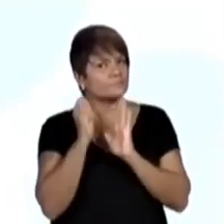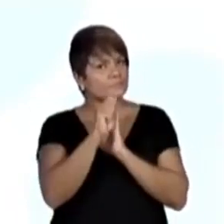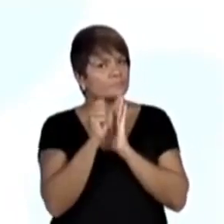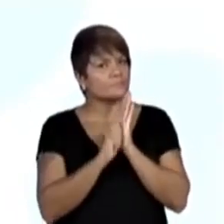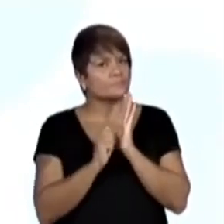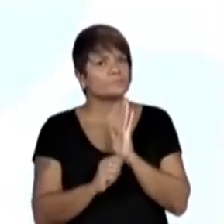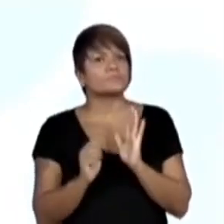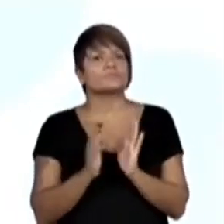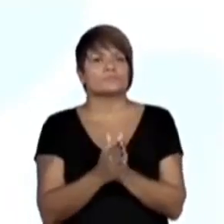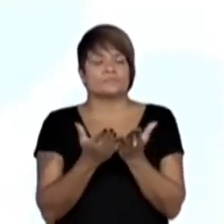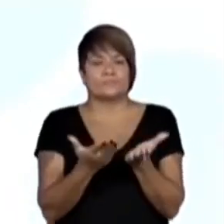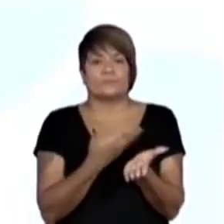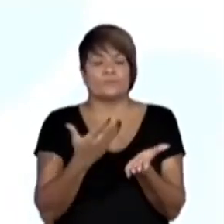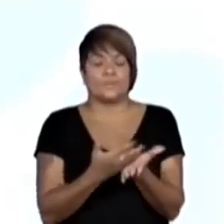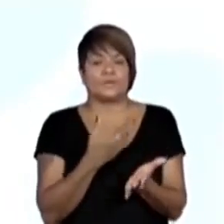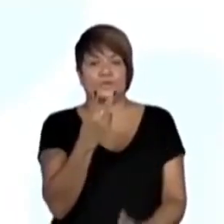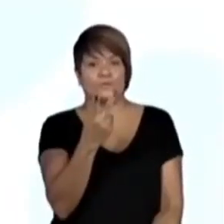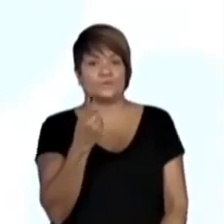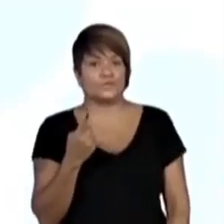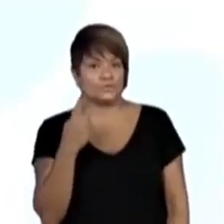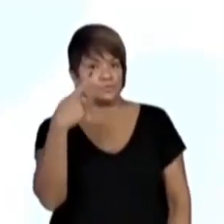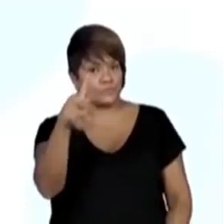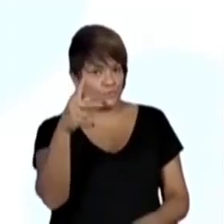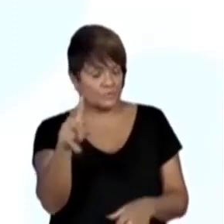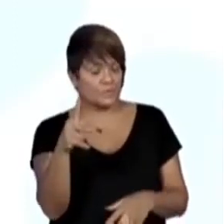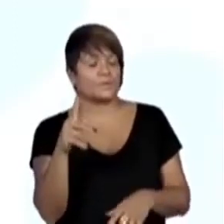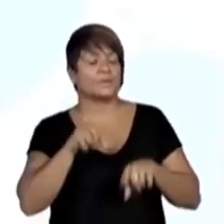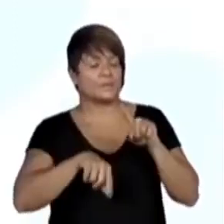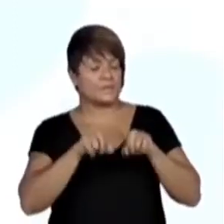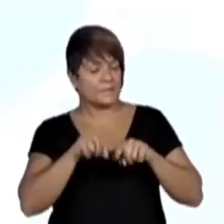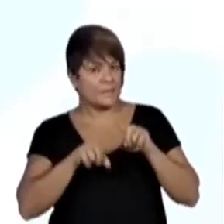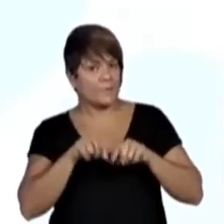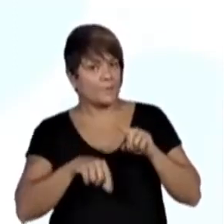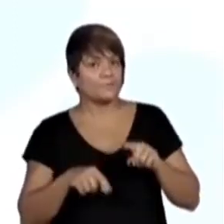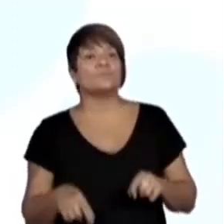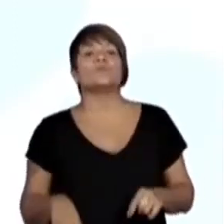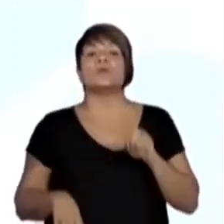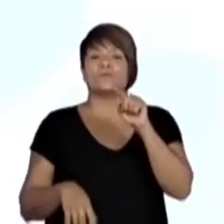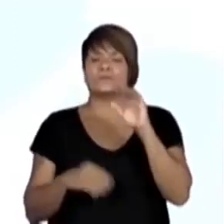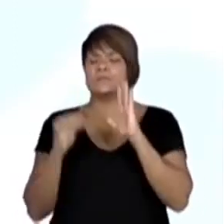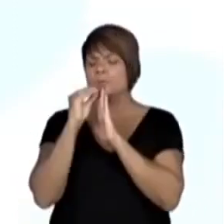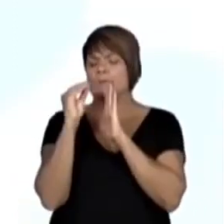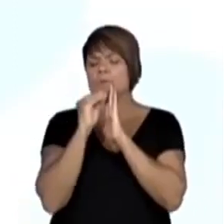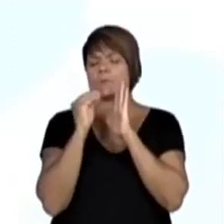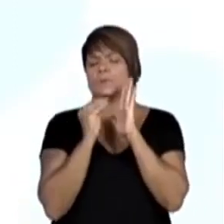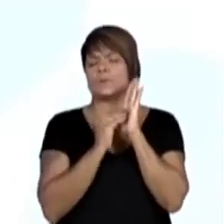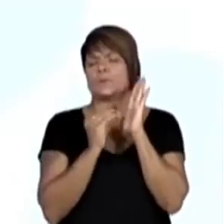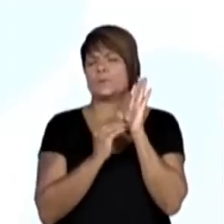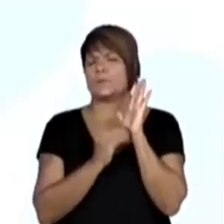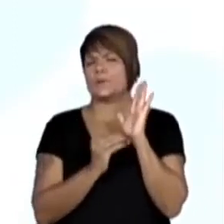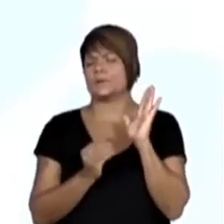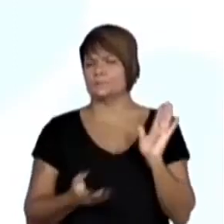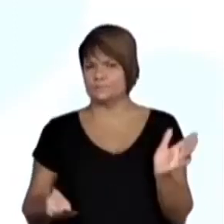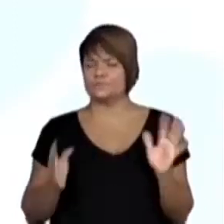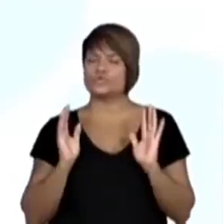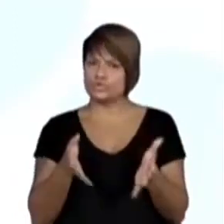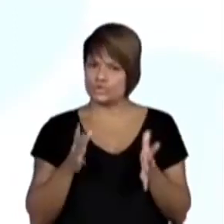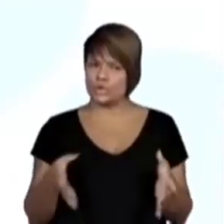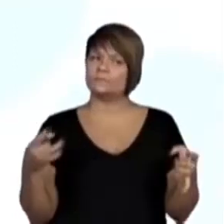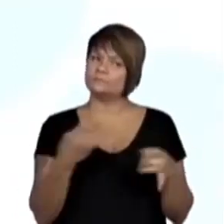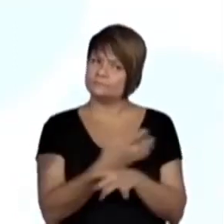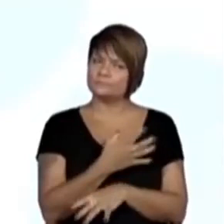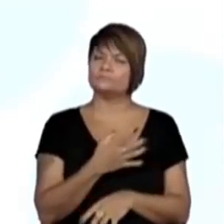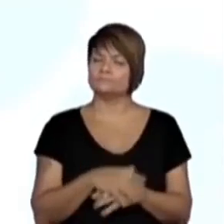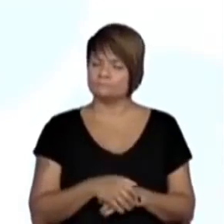página 21 do seu material. E aí vocês coloquem todas as brincadeiras que vocês pegaram com os familiares de